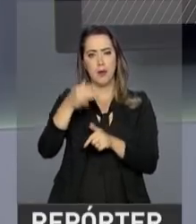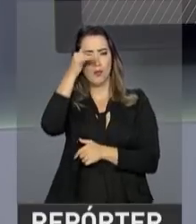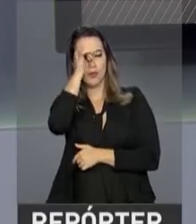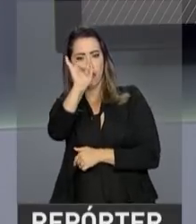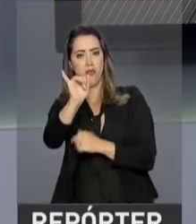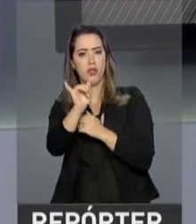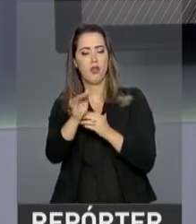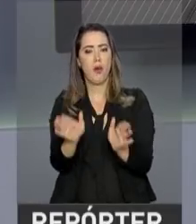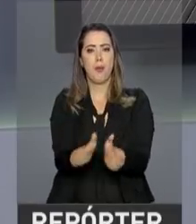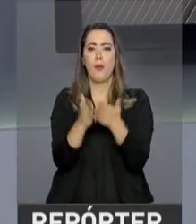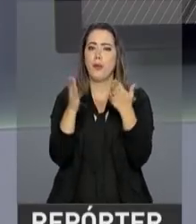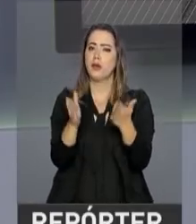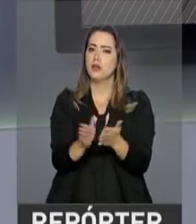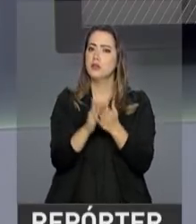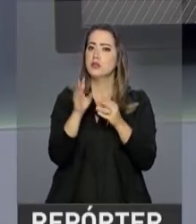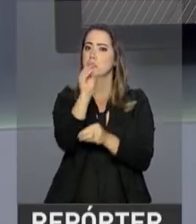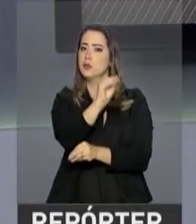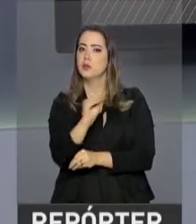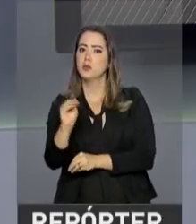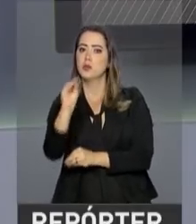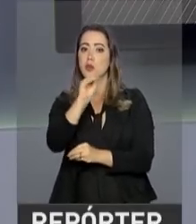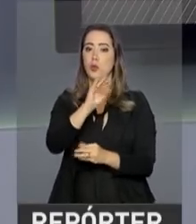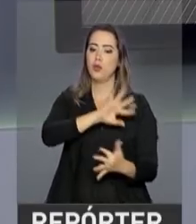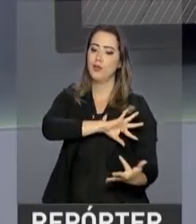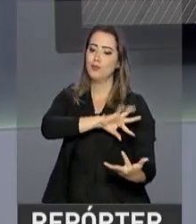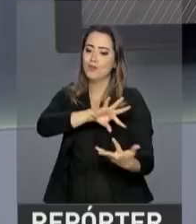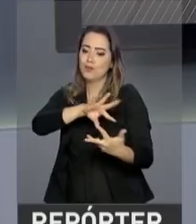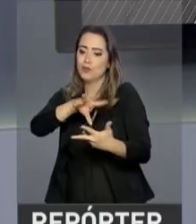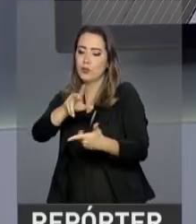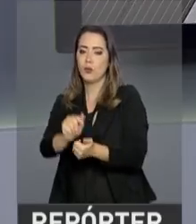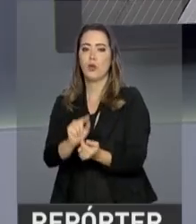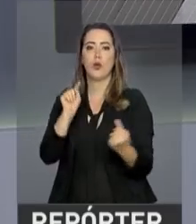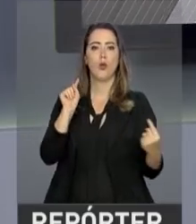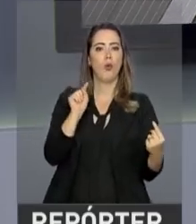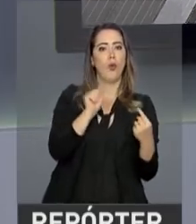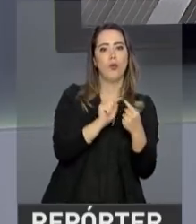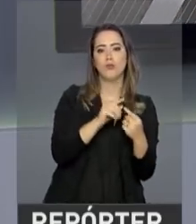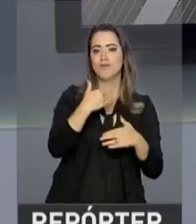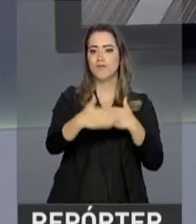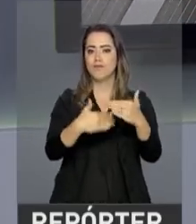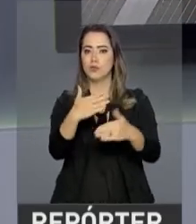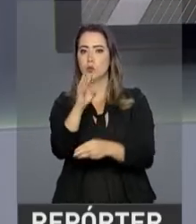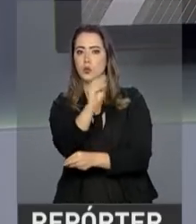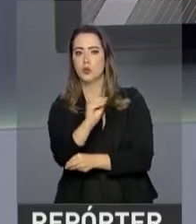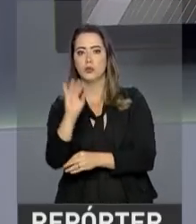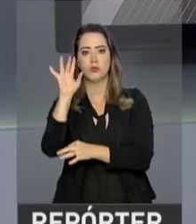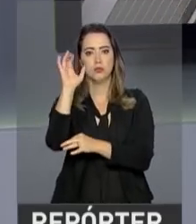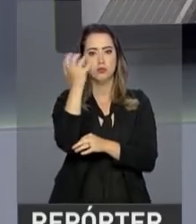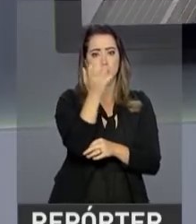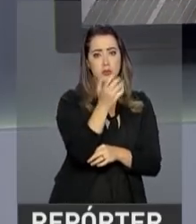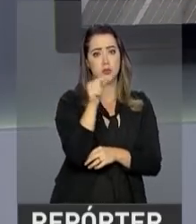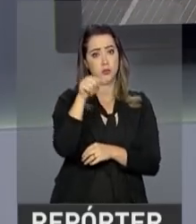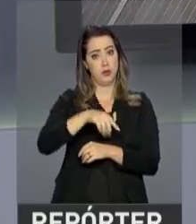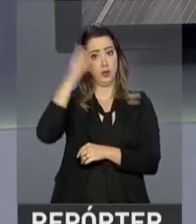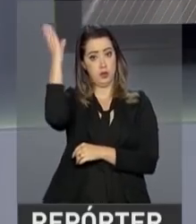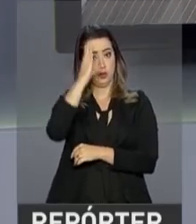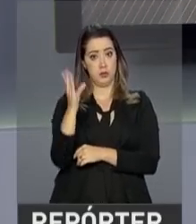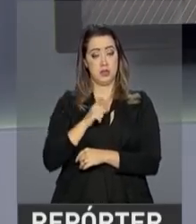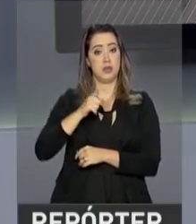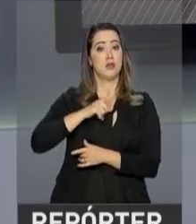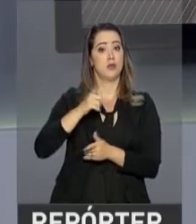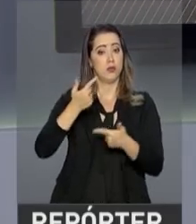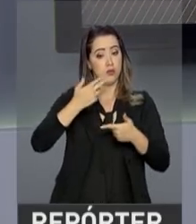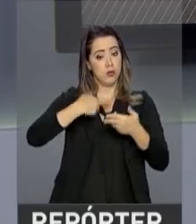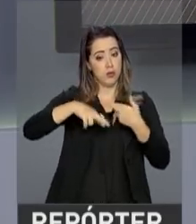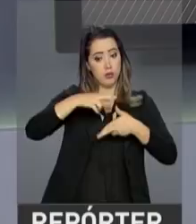pobreza e também pela preservação do planeta com o chamado objetivos do desenvolvimento sustentável aqui no brasil existe uma